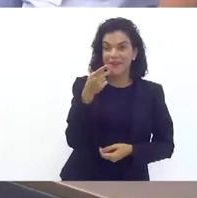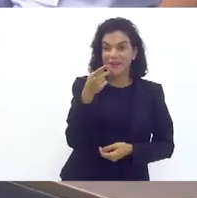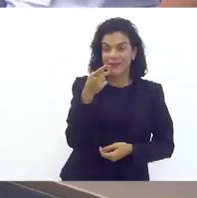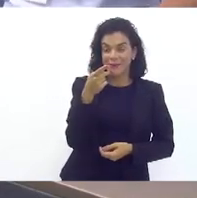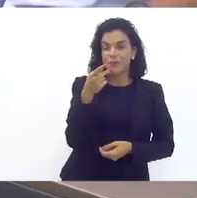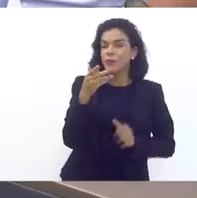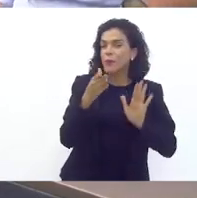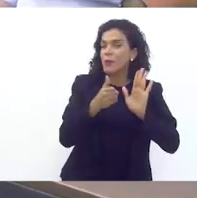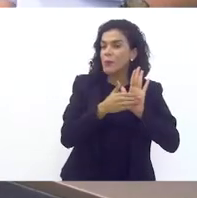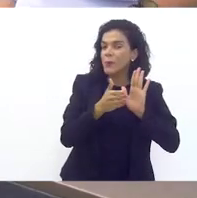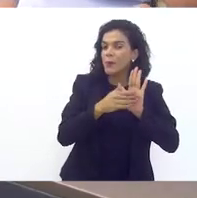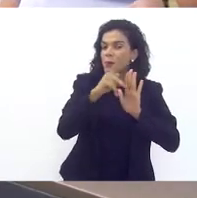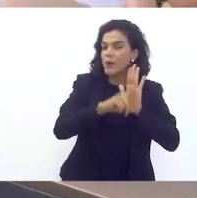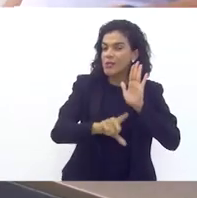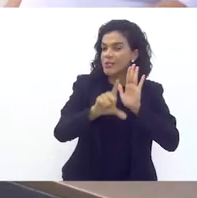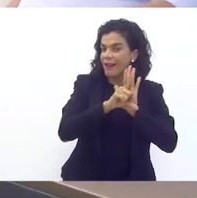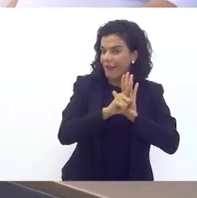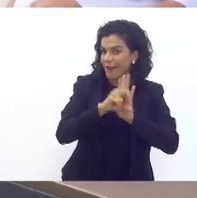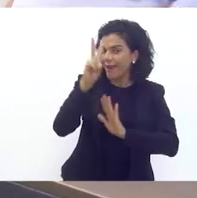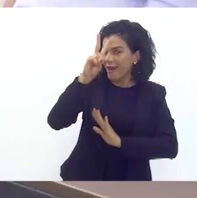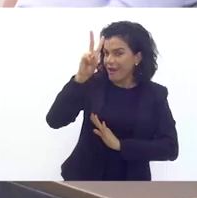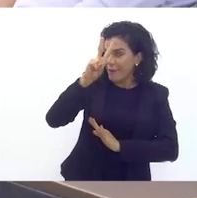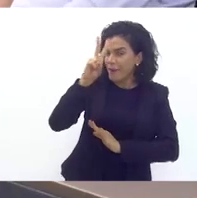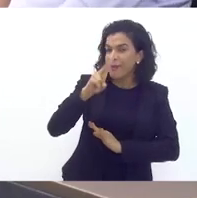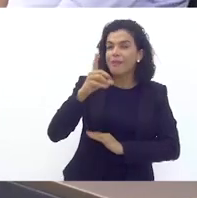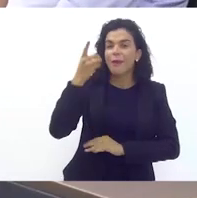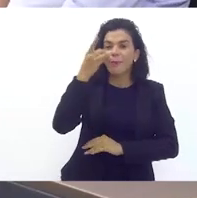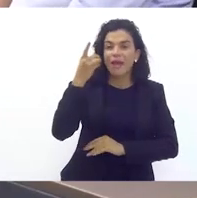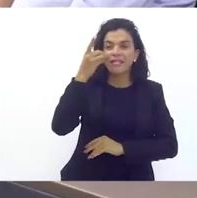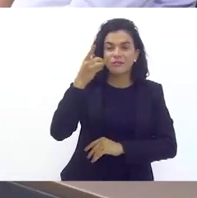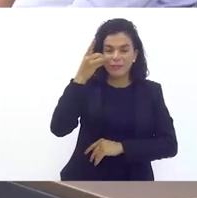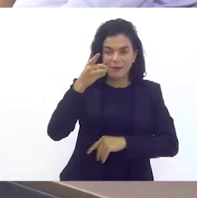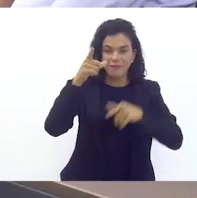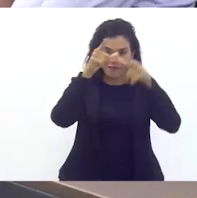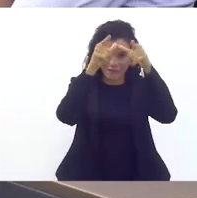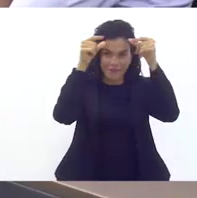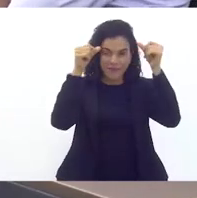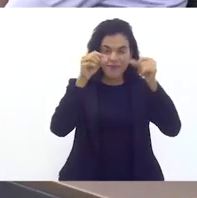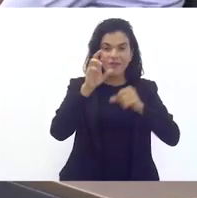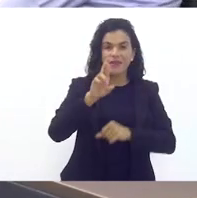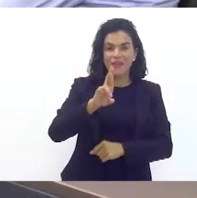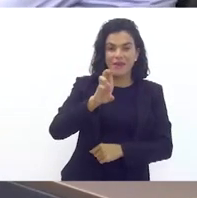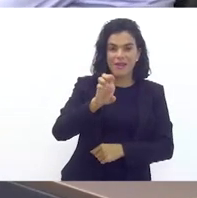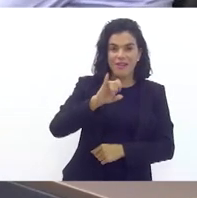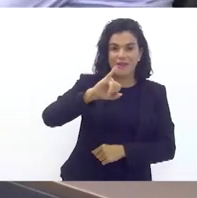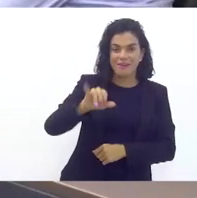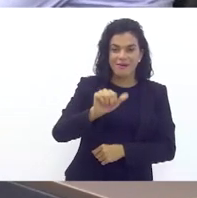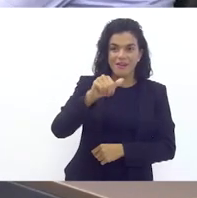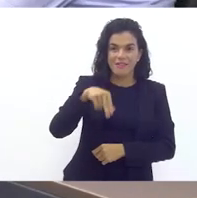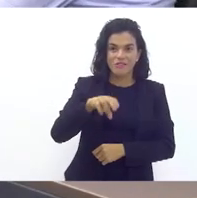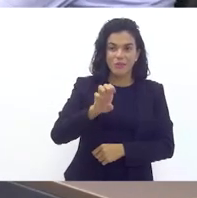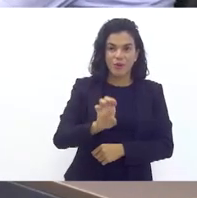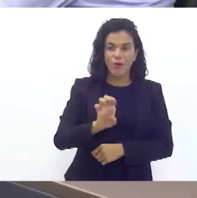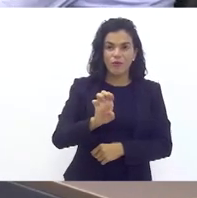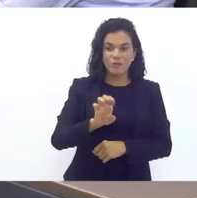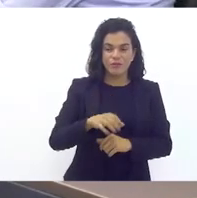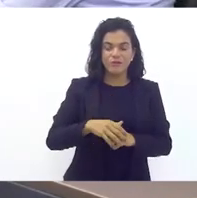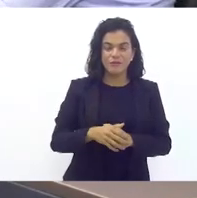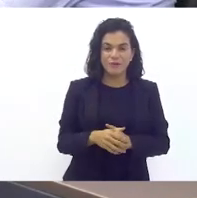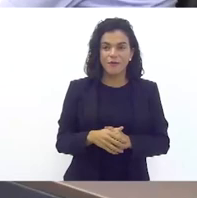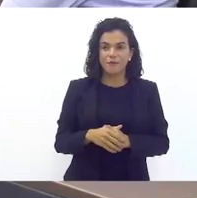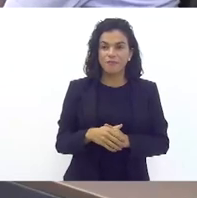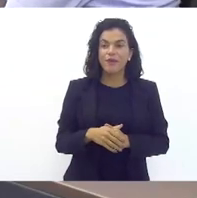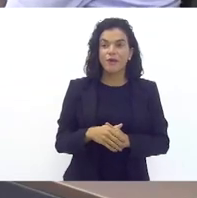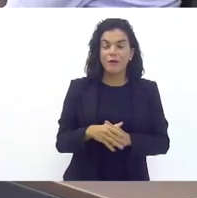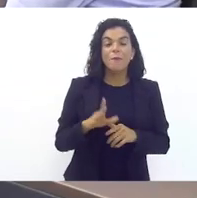de um projeto de lei que, salvo engano, era da deputada enfermeira Rejane. Eu vou até buscar como está isso. Que ela falava